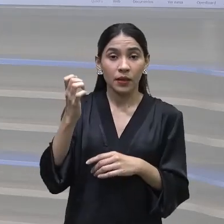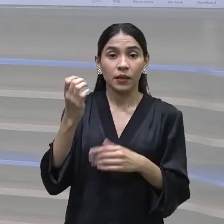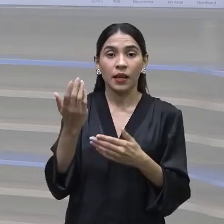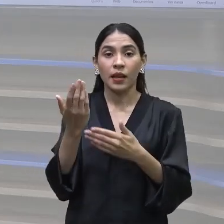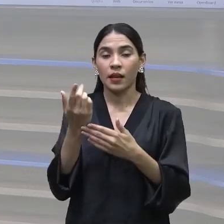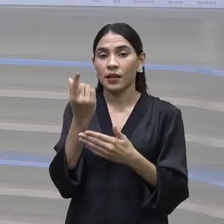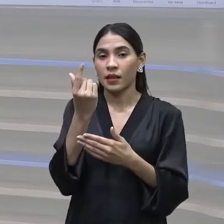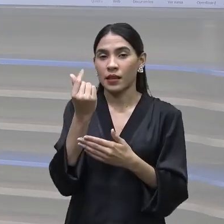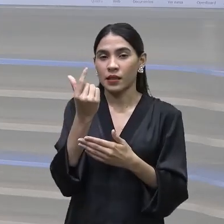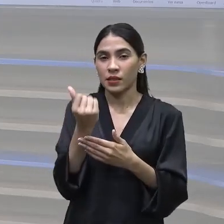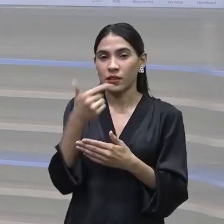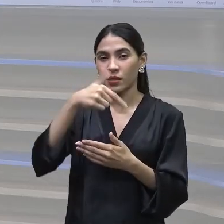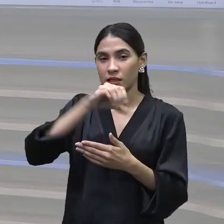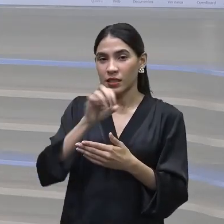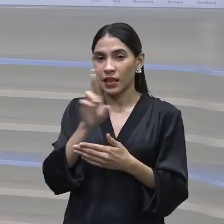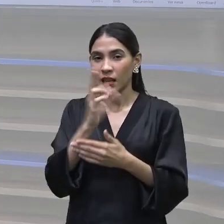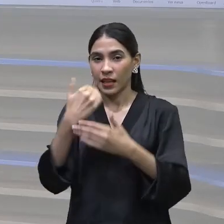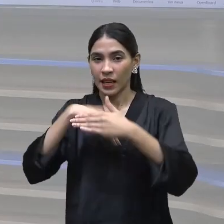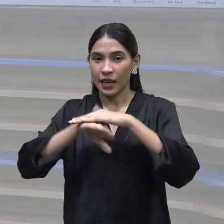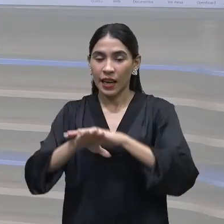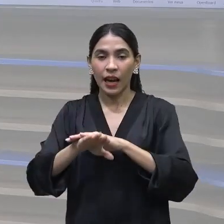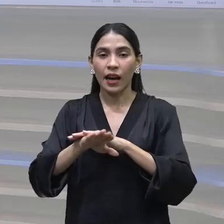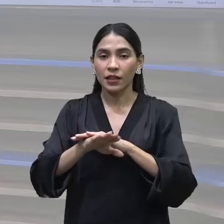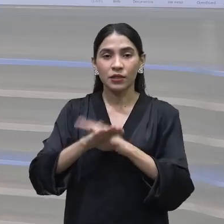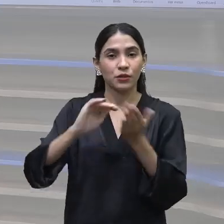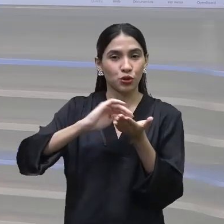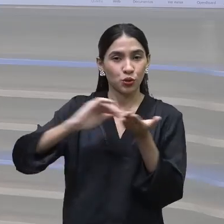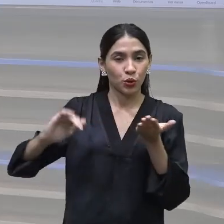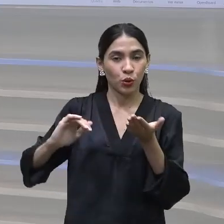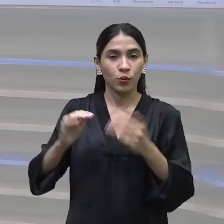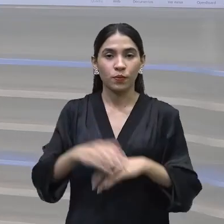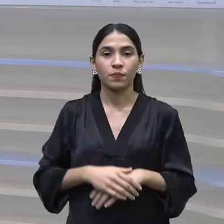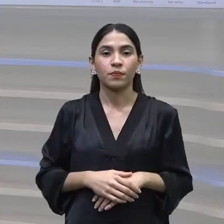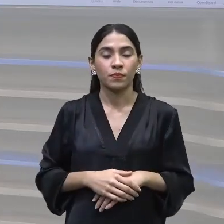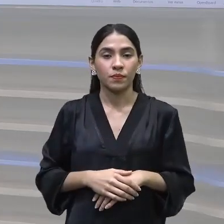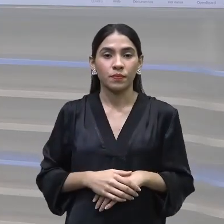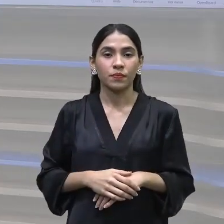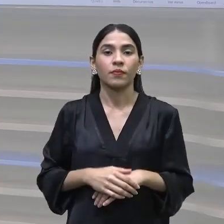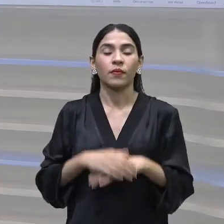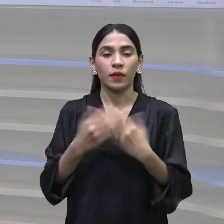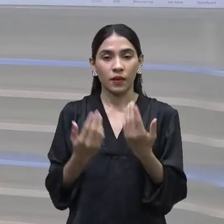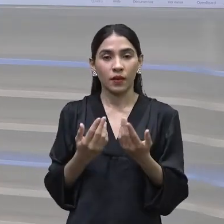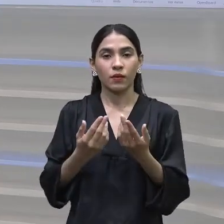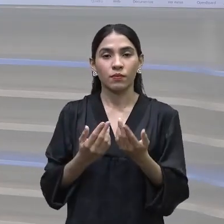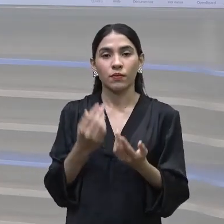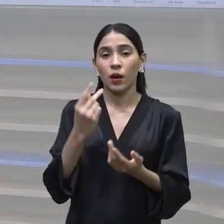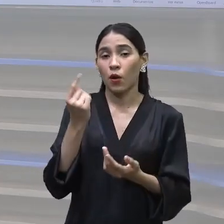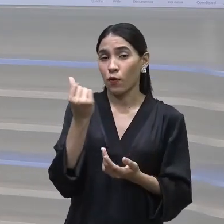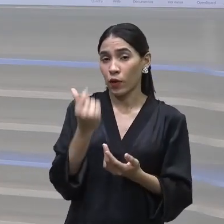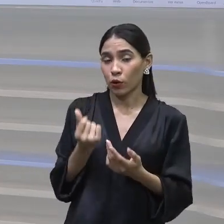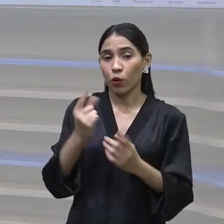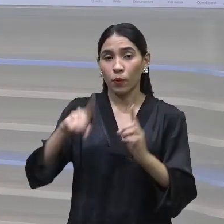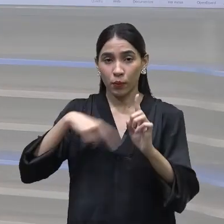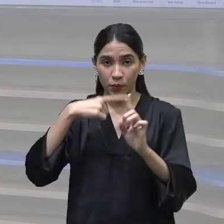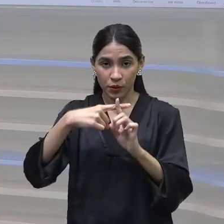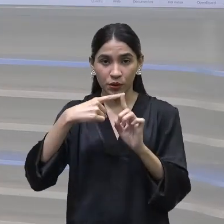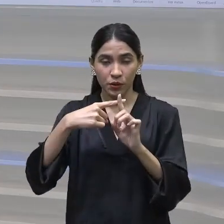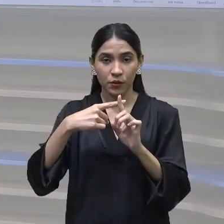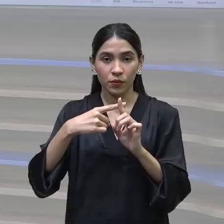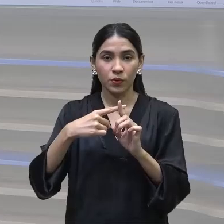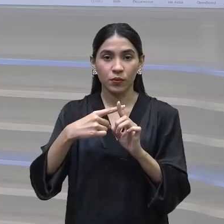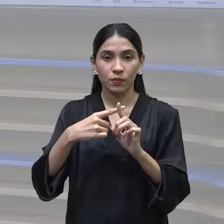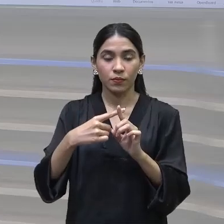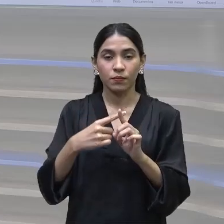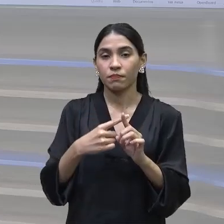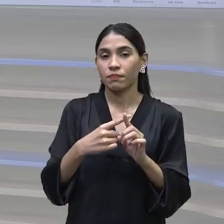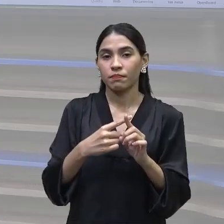deposita R$70, a dívida já foi. Então você voltou a ter a sua conta um valor positivo, por mais que seja